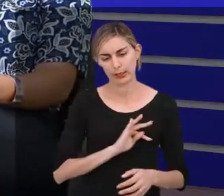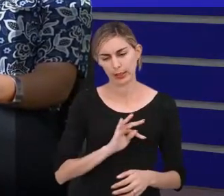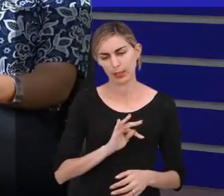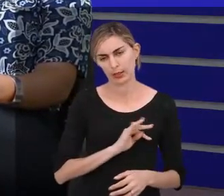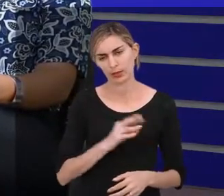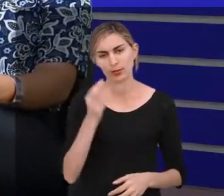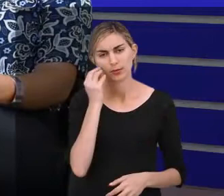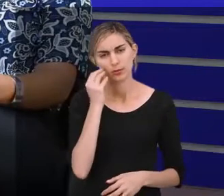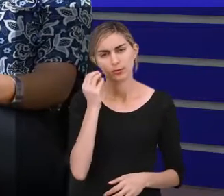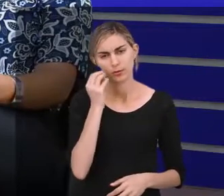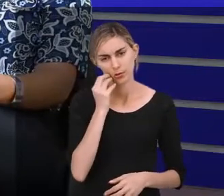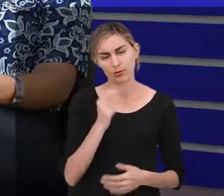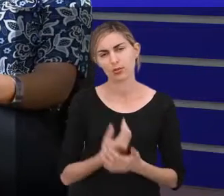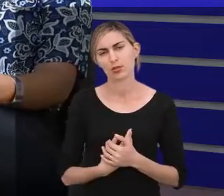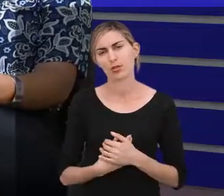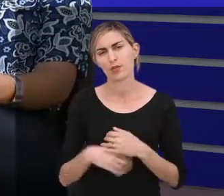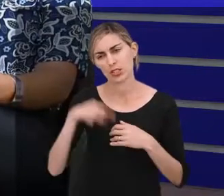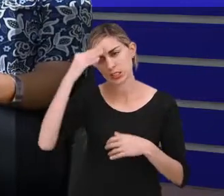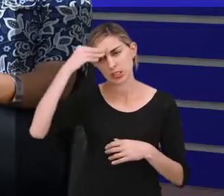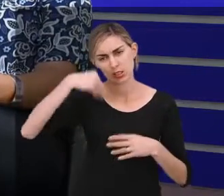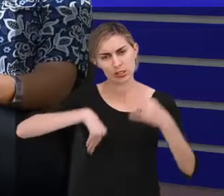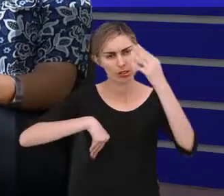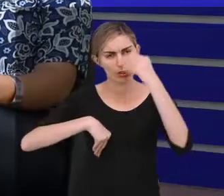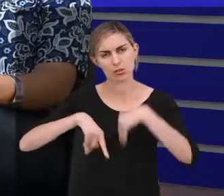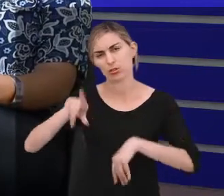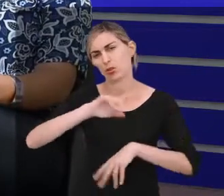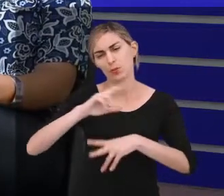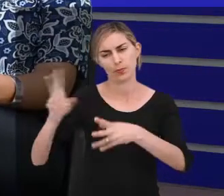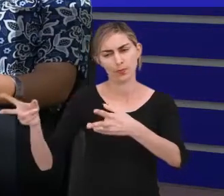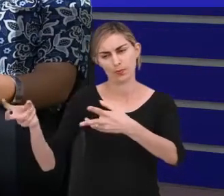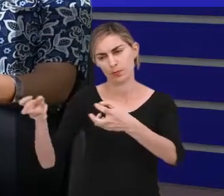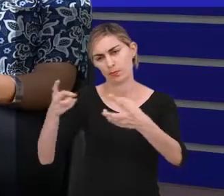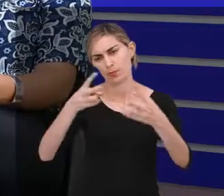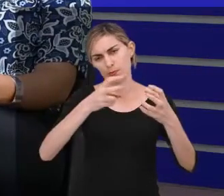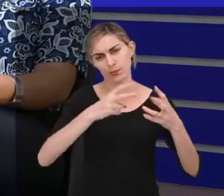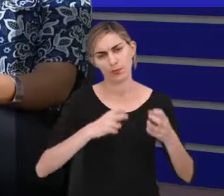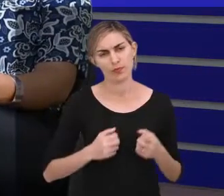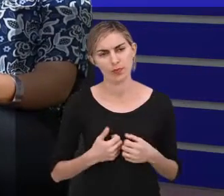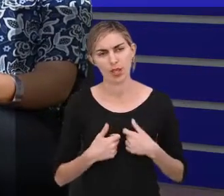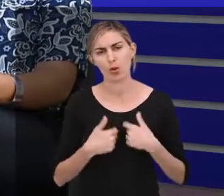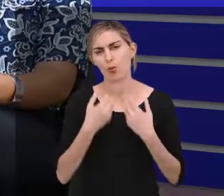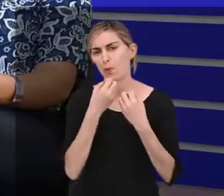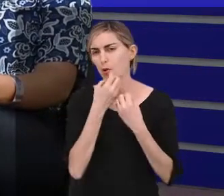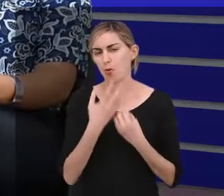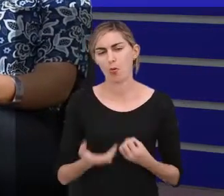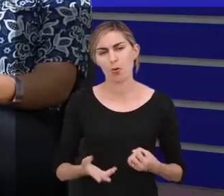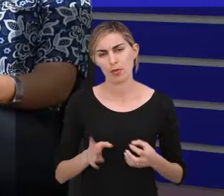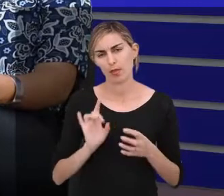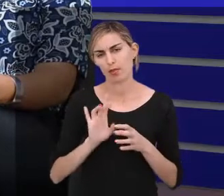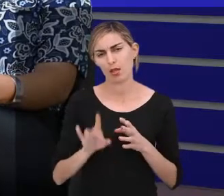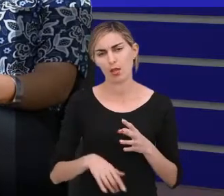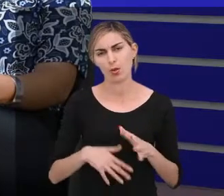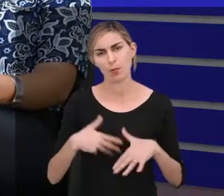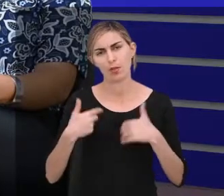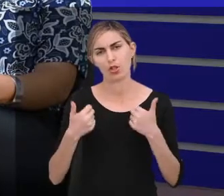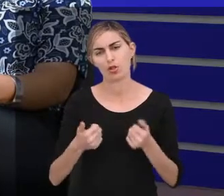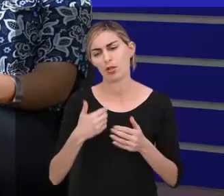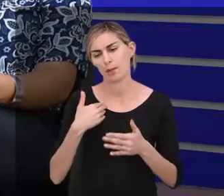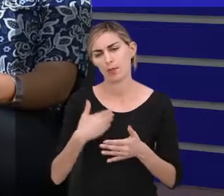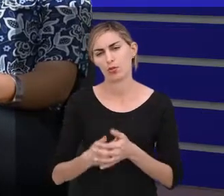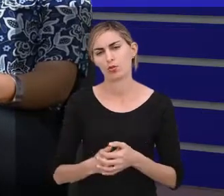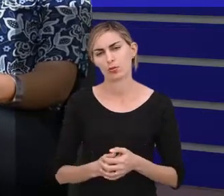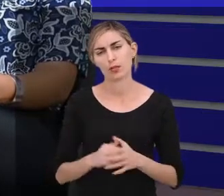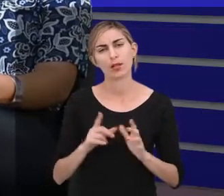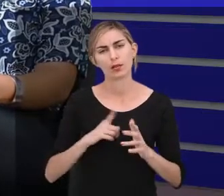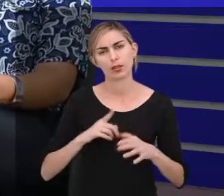da tentativa e do erro, de você não desistir, de você perceber, eu não fui bom nesse detalhe, mas eu posso melhorar da próxima. E a gente